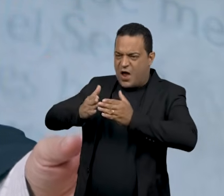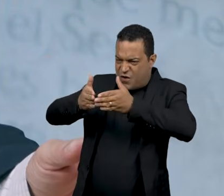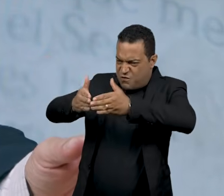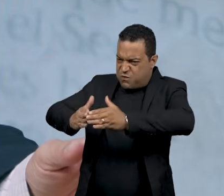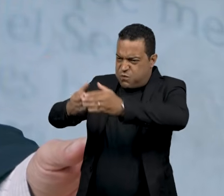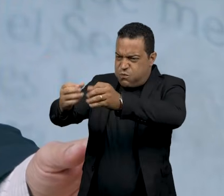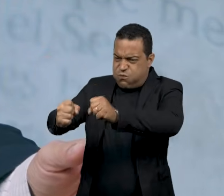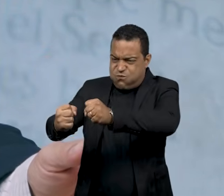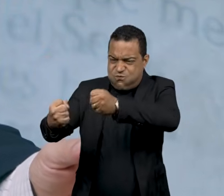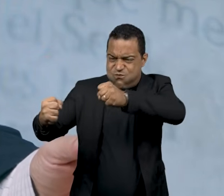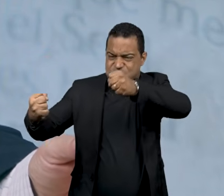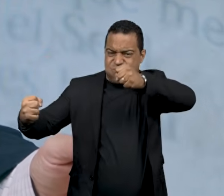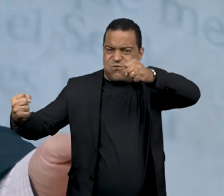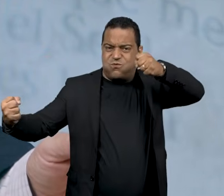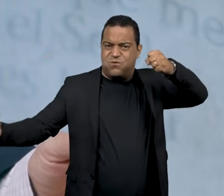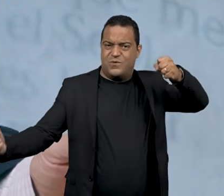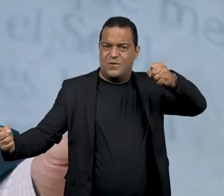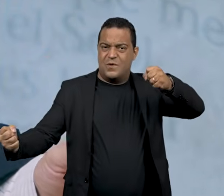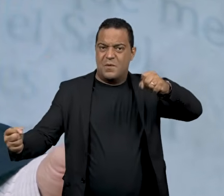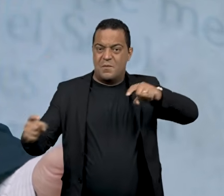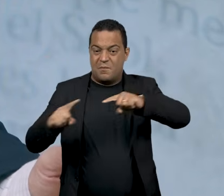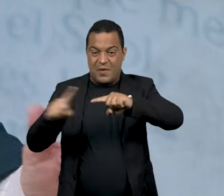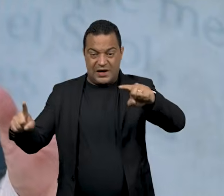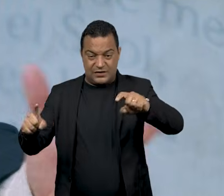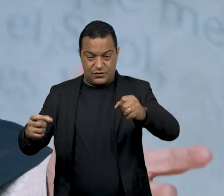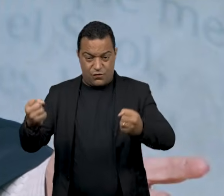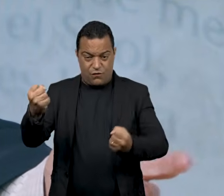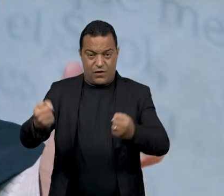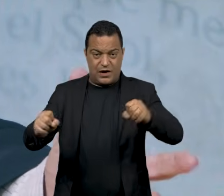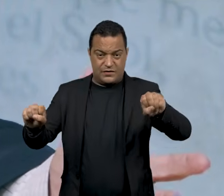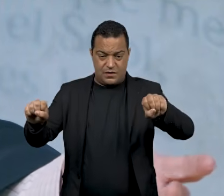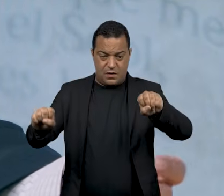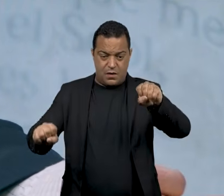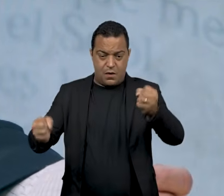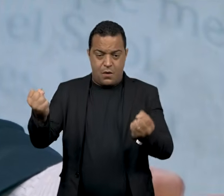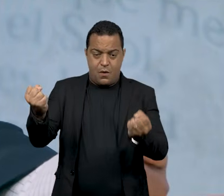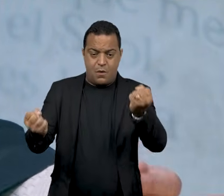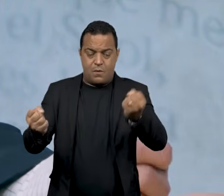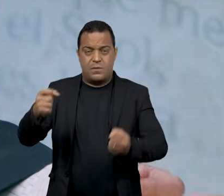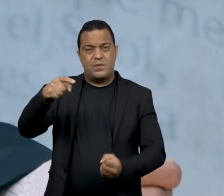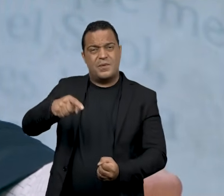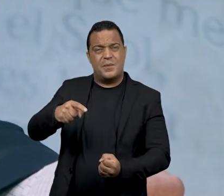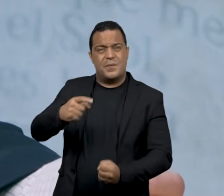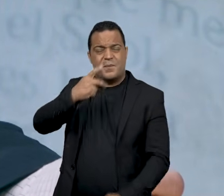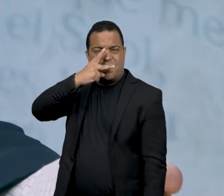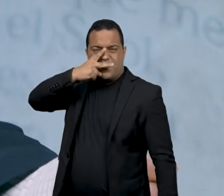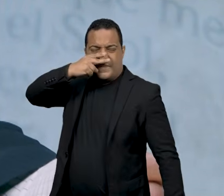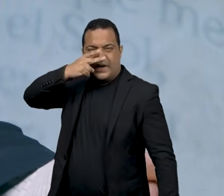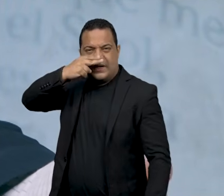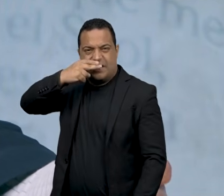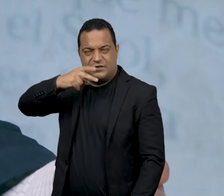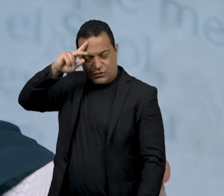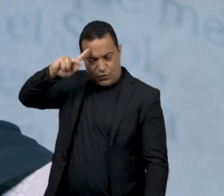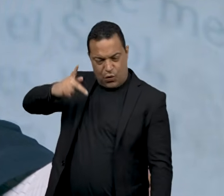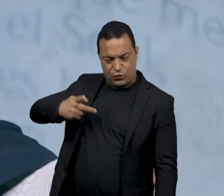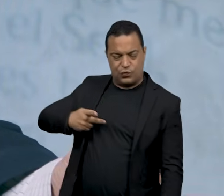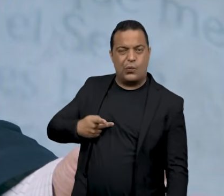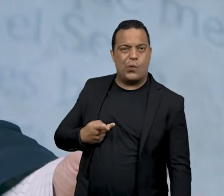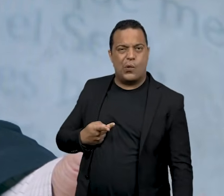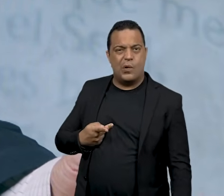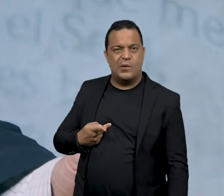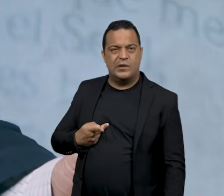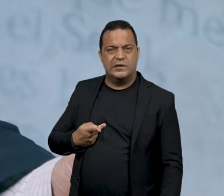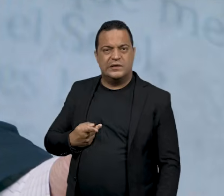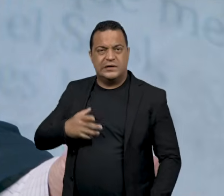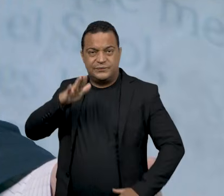3 metros, mas aquele leme de 3 metros consegue controlar. Se nós aprendêssemos a controlar nossa língua de forma tal, ao invés